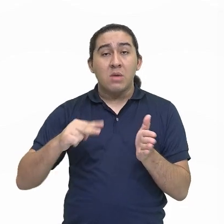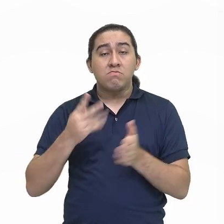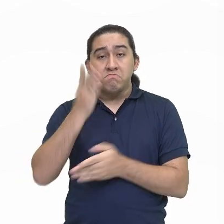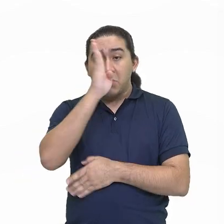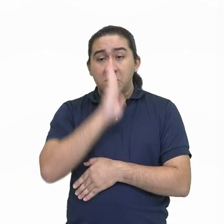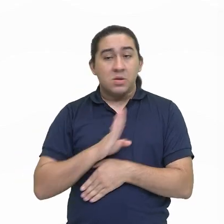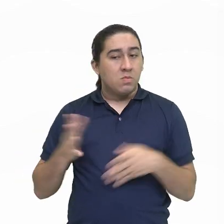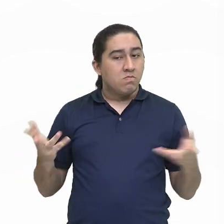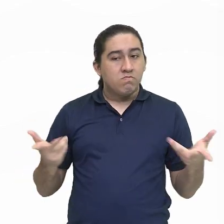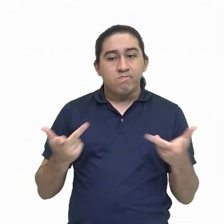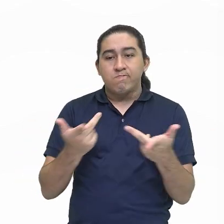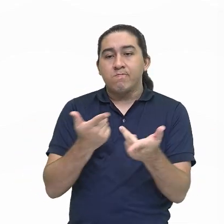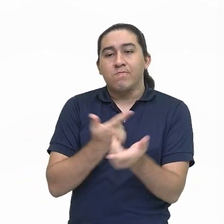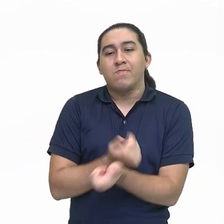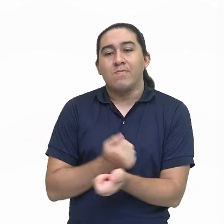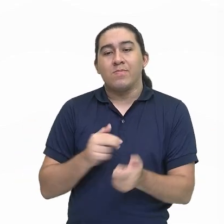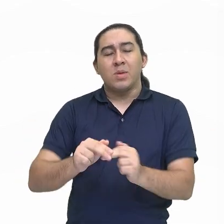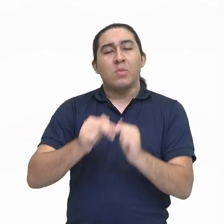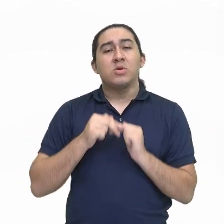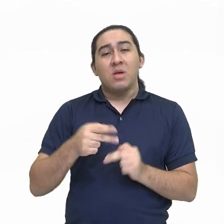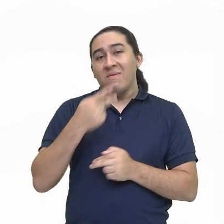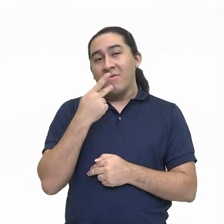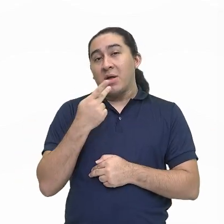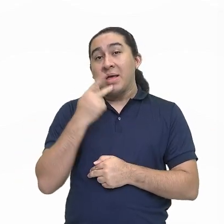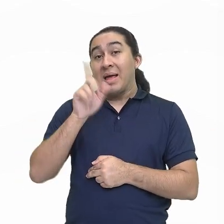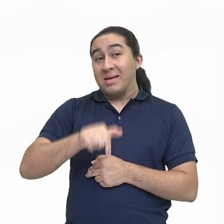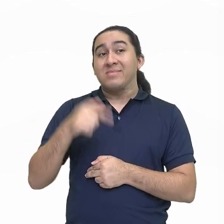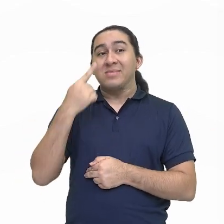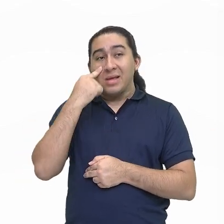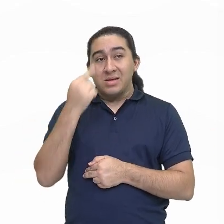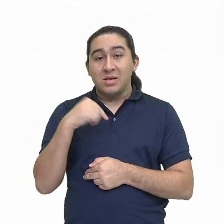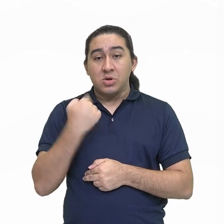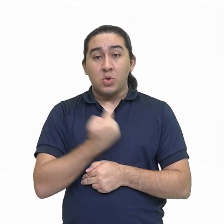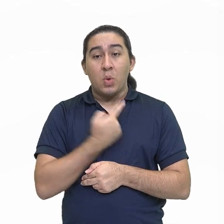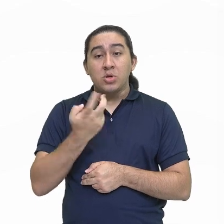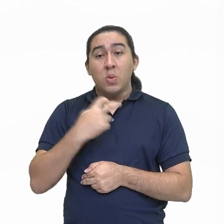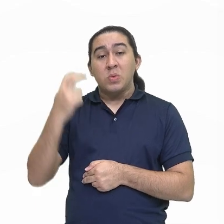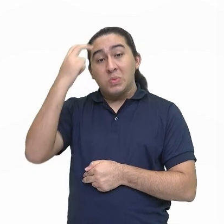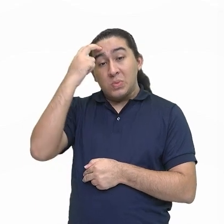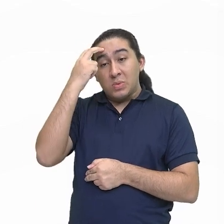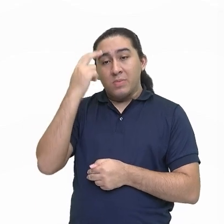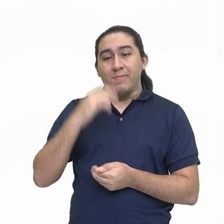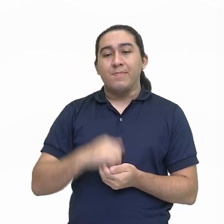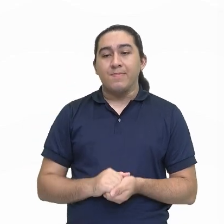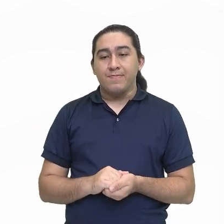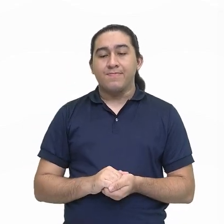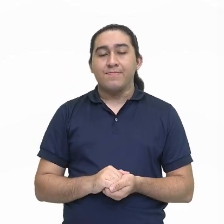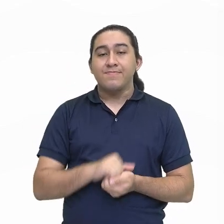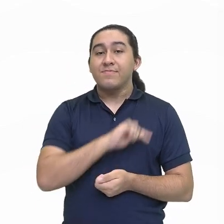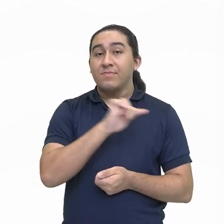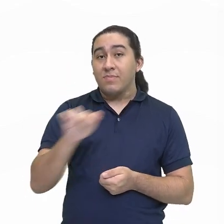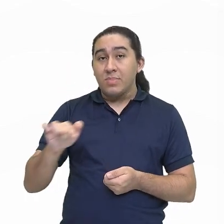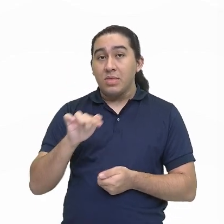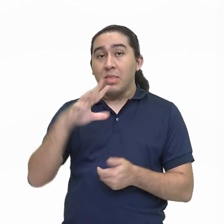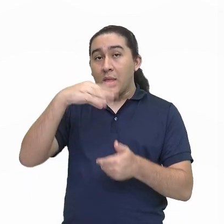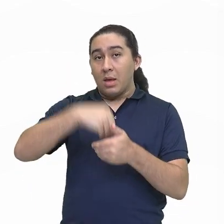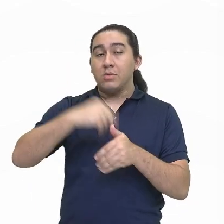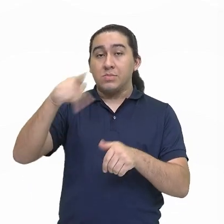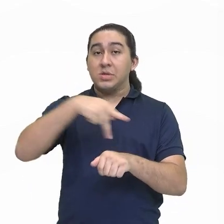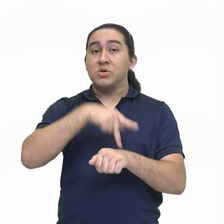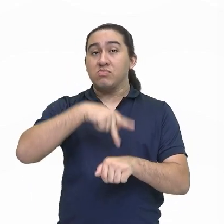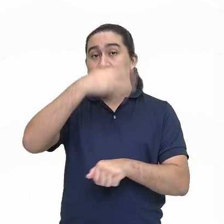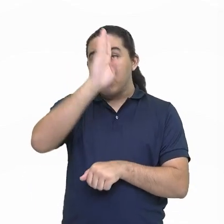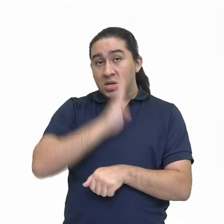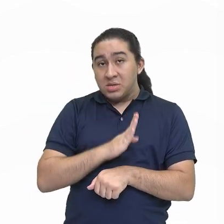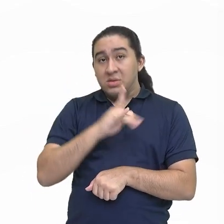brasileira. Por isso que eu digo, é muito interessante a nossa cultura, né? Você vai dentro do Brasil, você vai